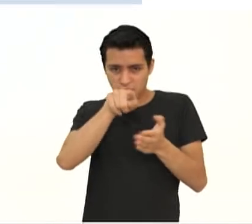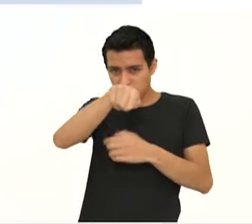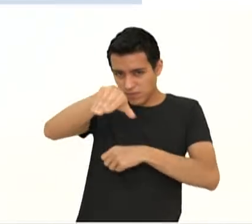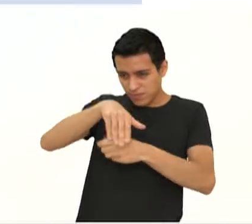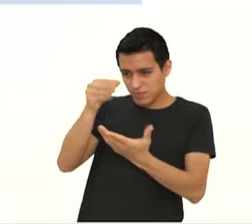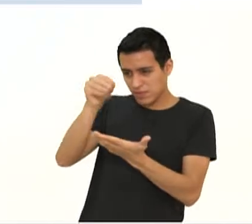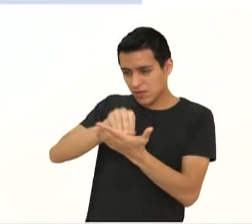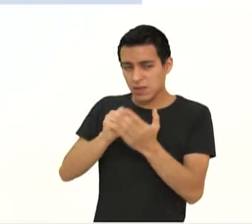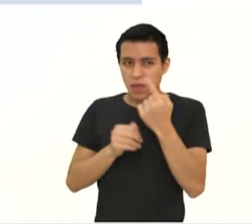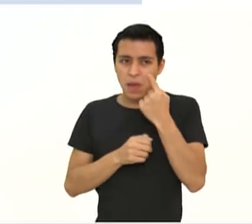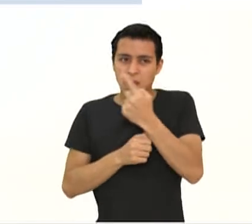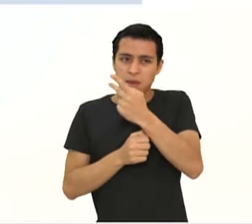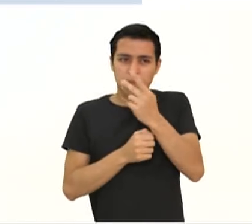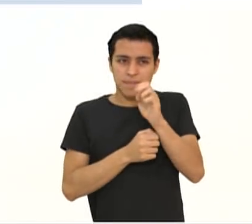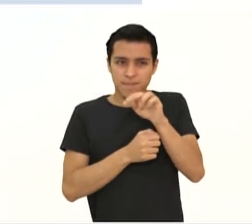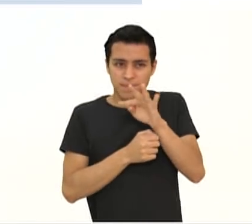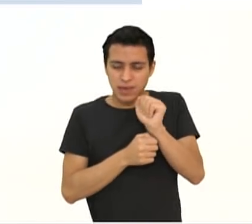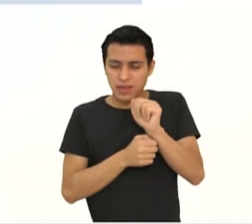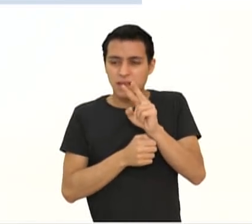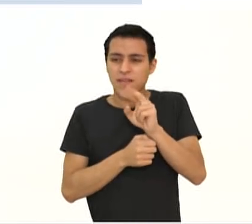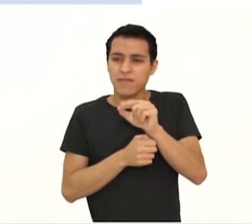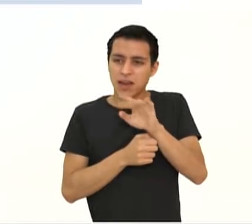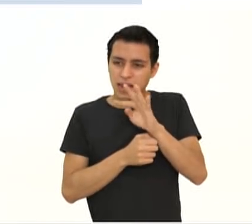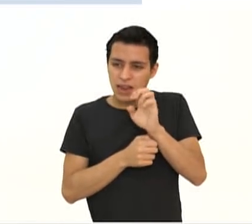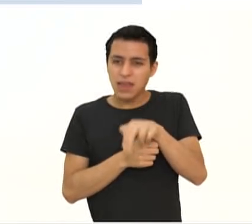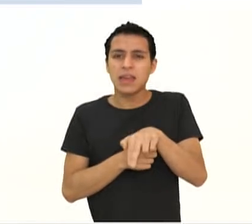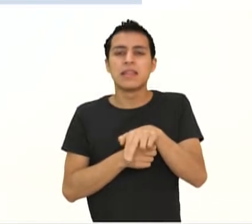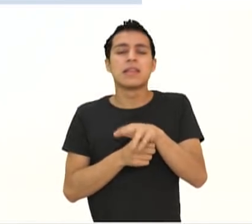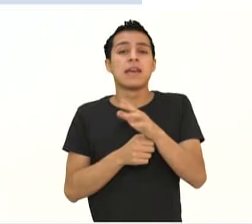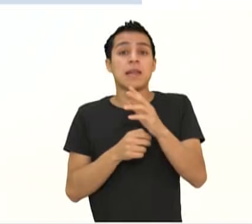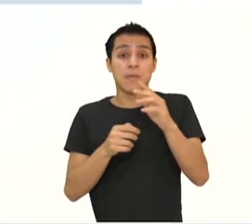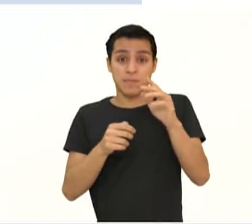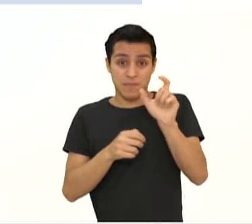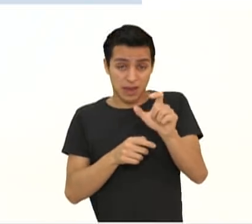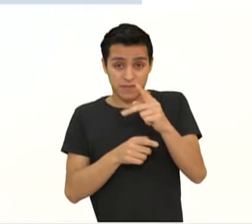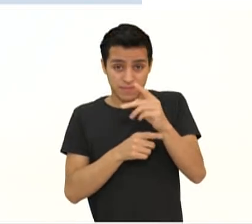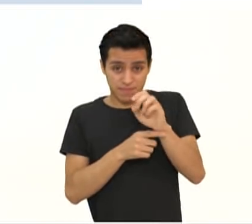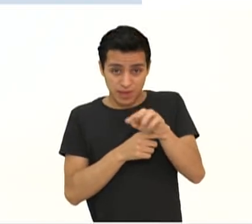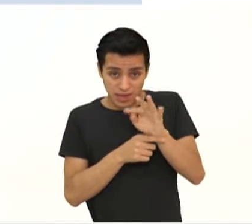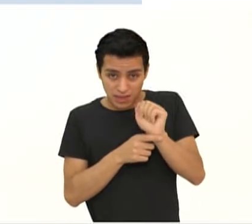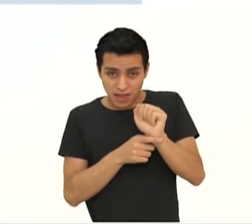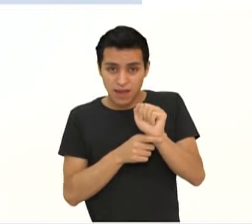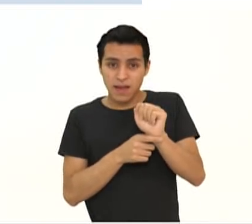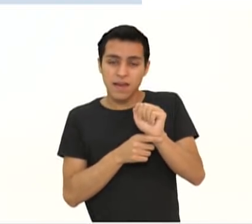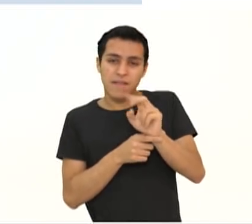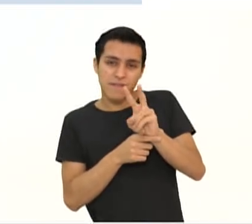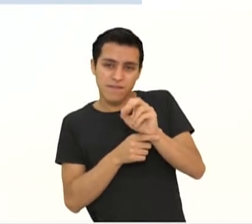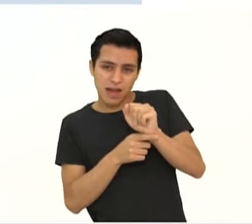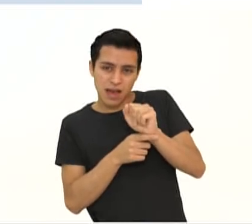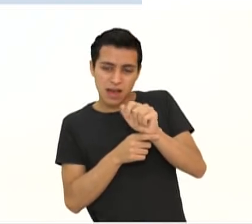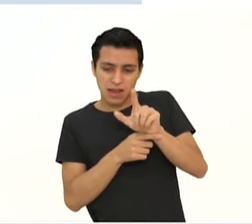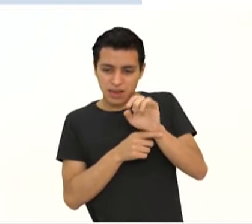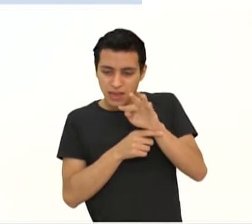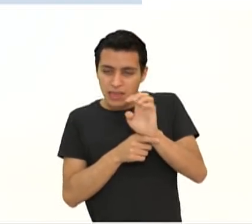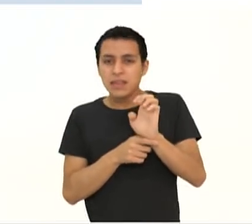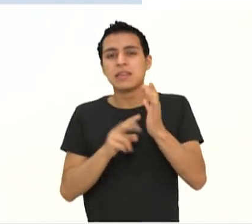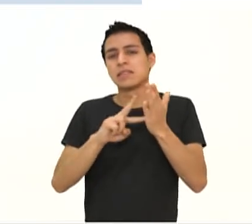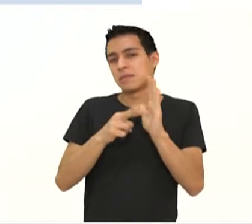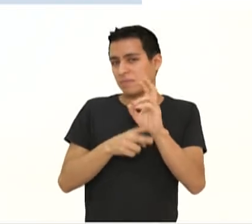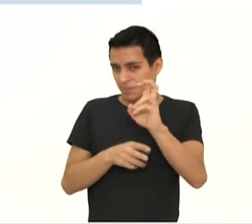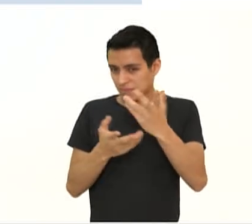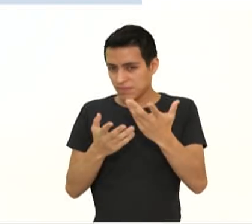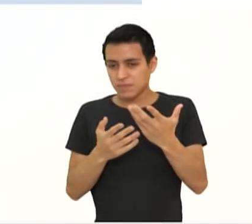a pentavalente, penta significa 5. Então, uma delas é contra vírus, que é a hepatite. E os outros